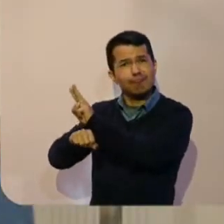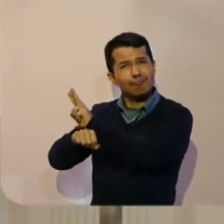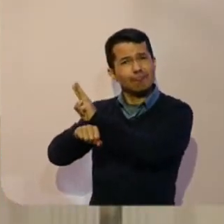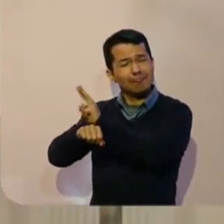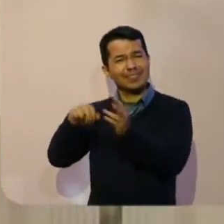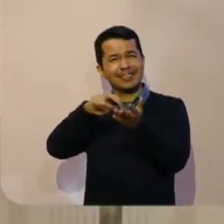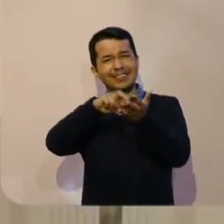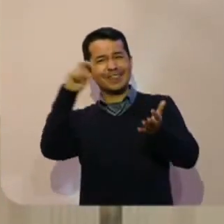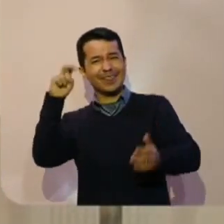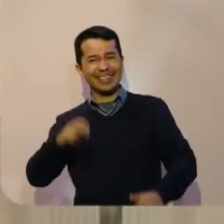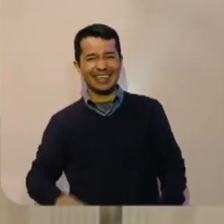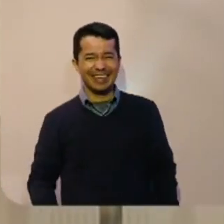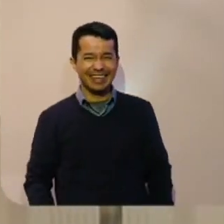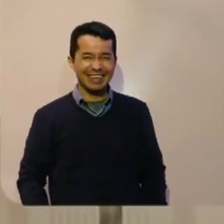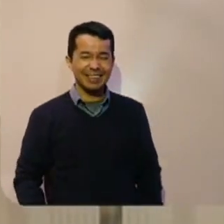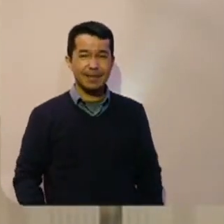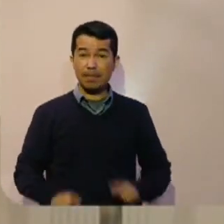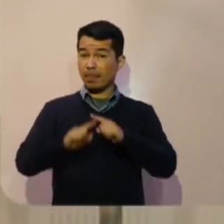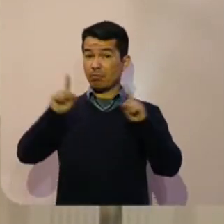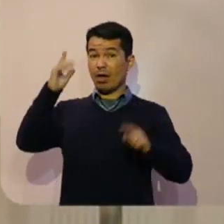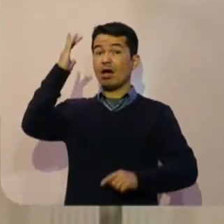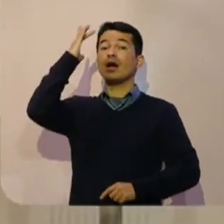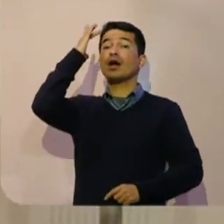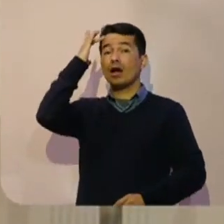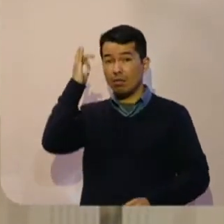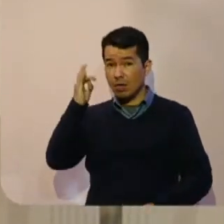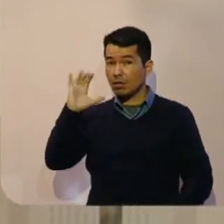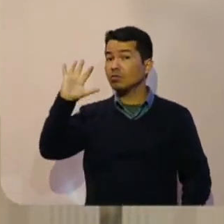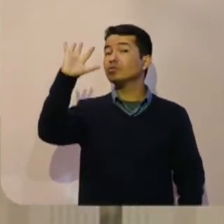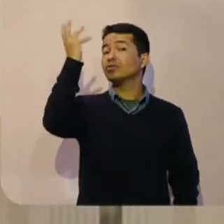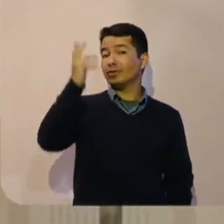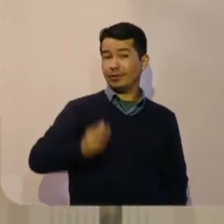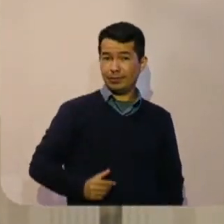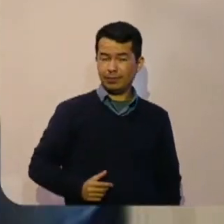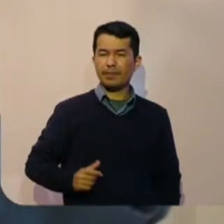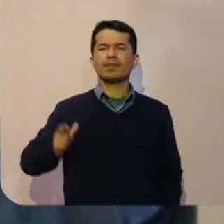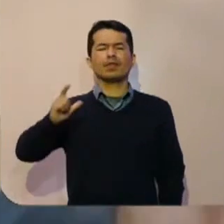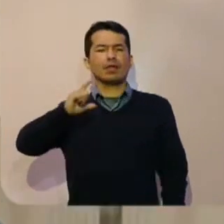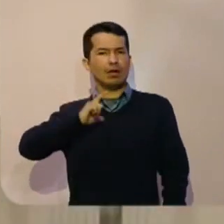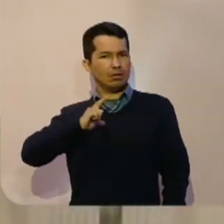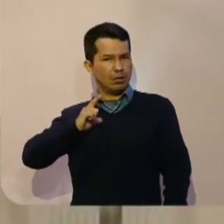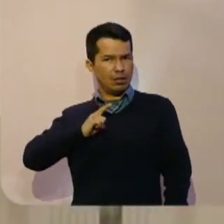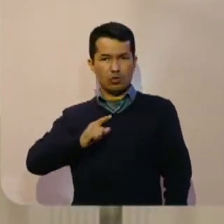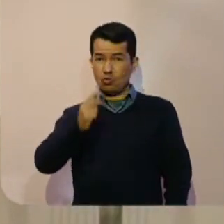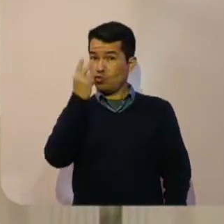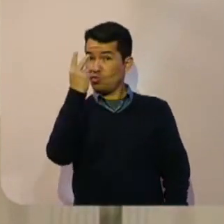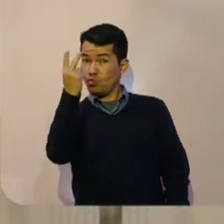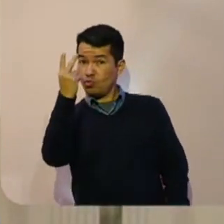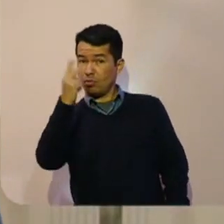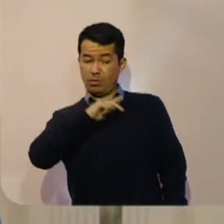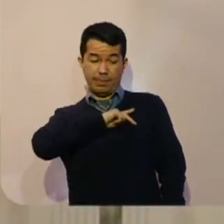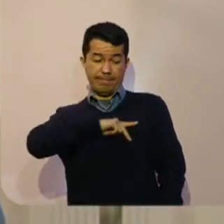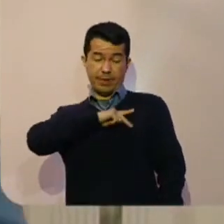E quando chega o dia seguinte, de manhã, chega a notícia que eles estão libertos.